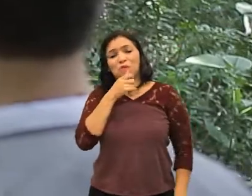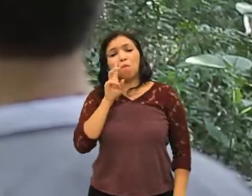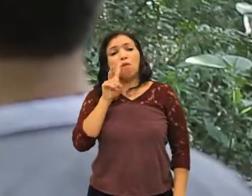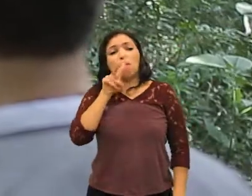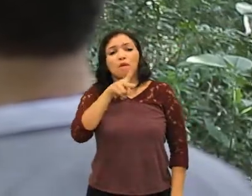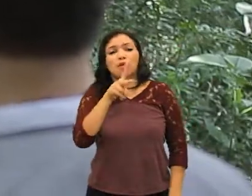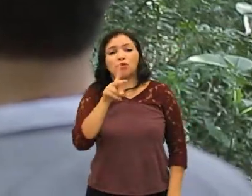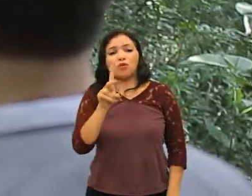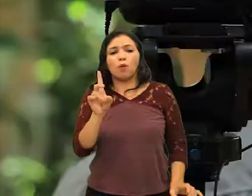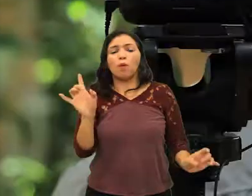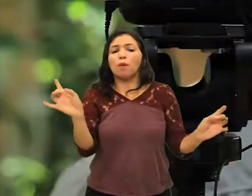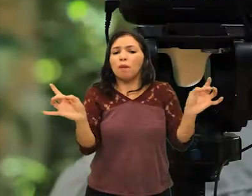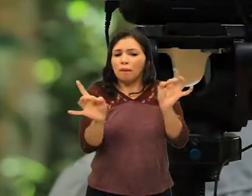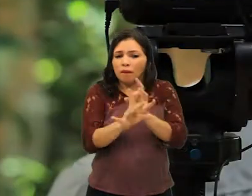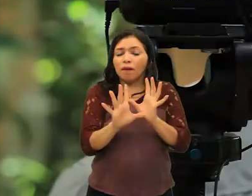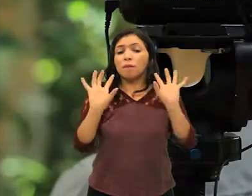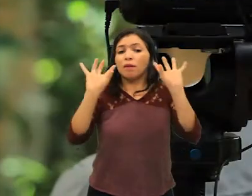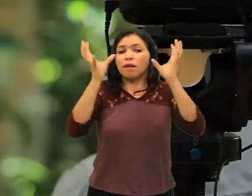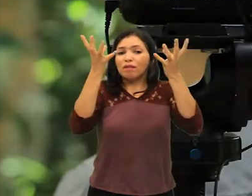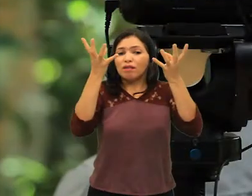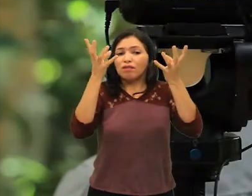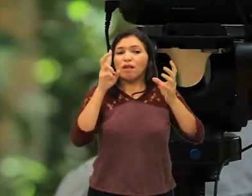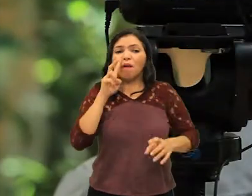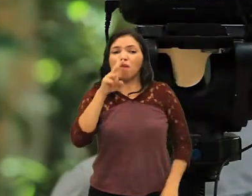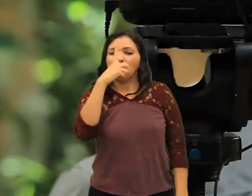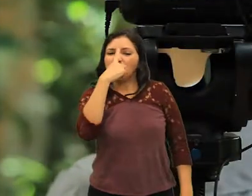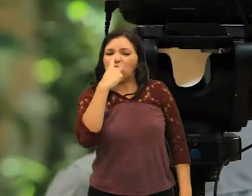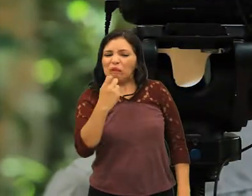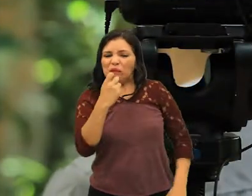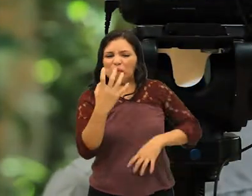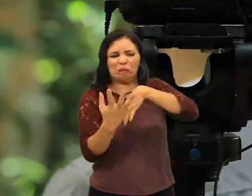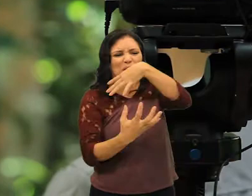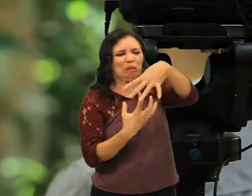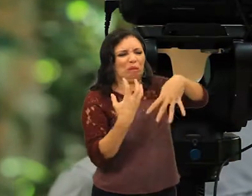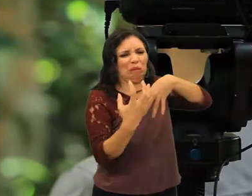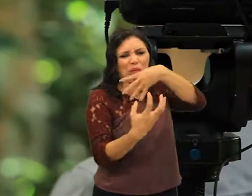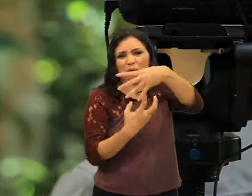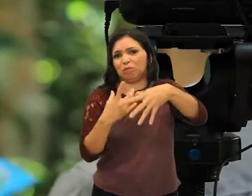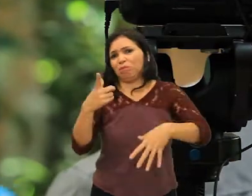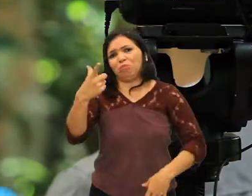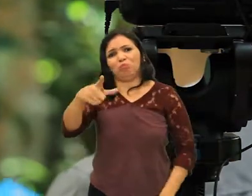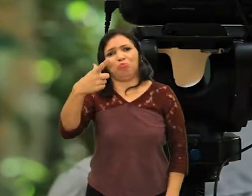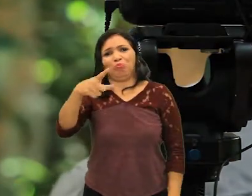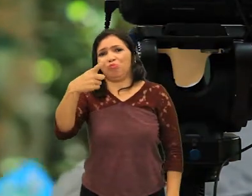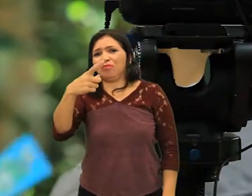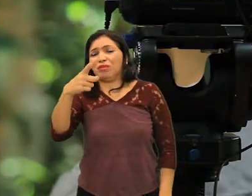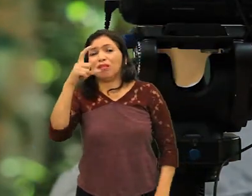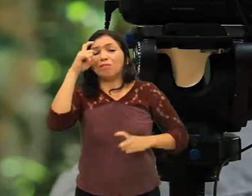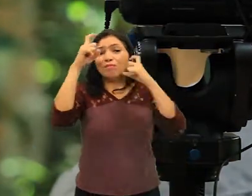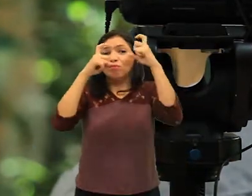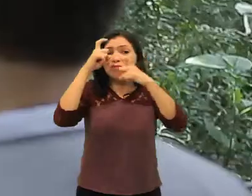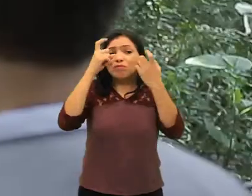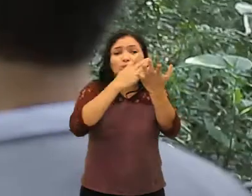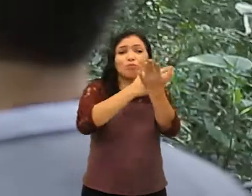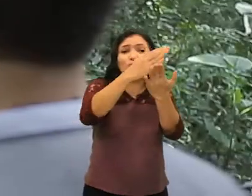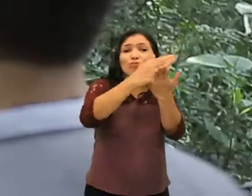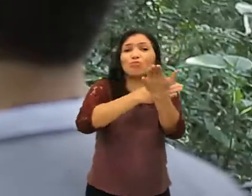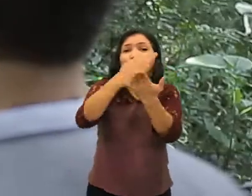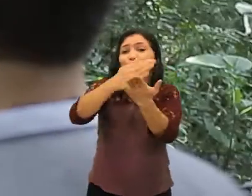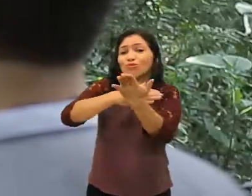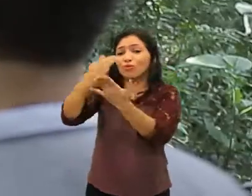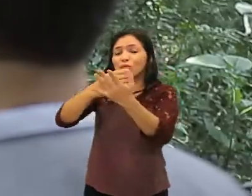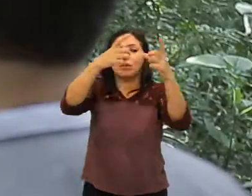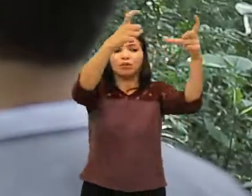resíduos todos misturados, né? Não existe ali, não houve nenhuma preocupação da gente separar